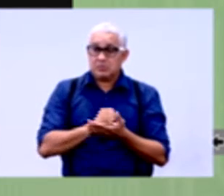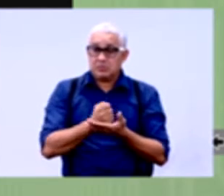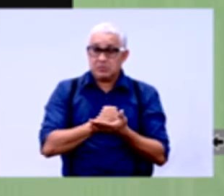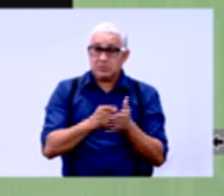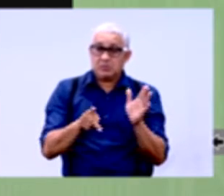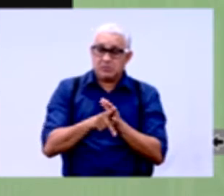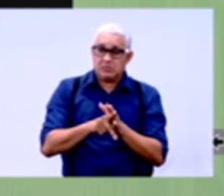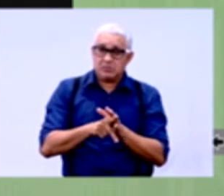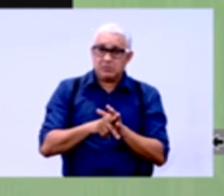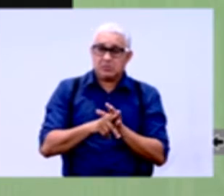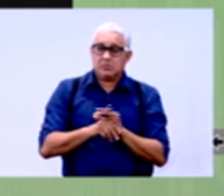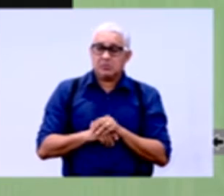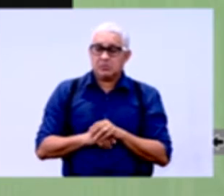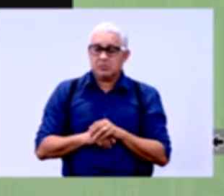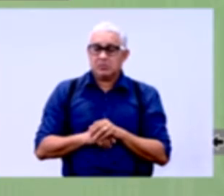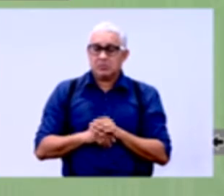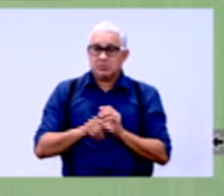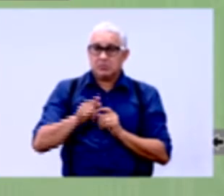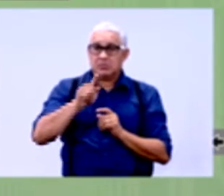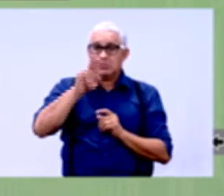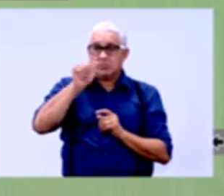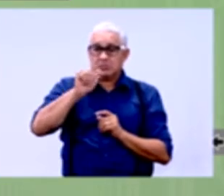no componente gráfico.